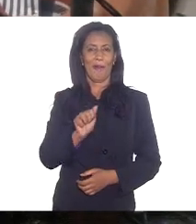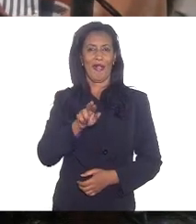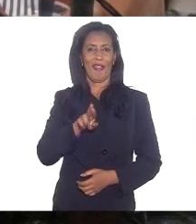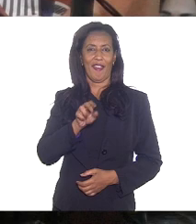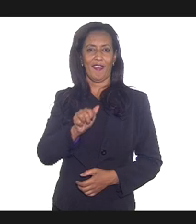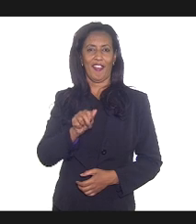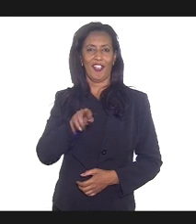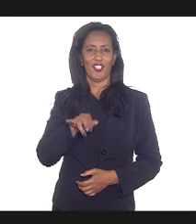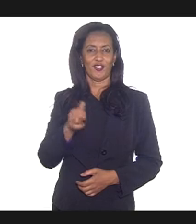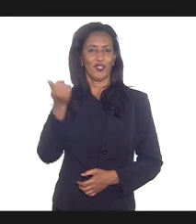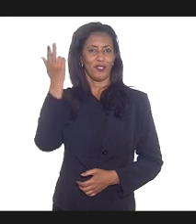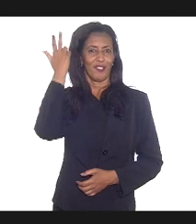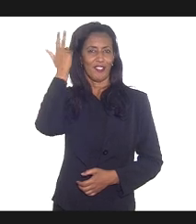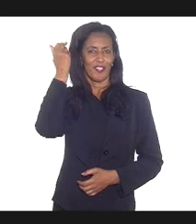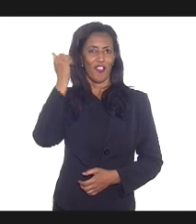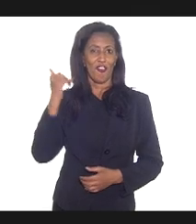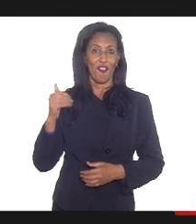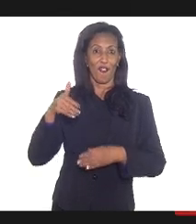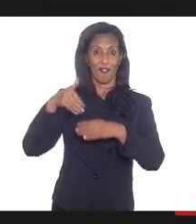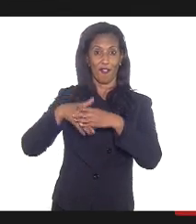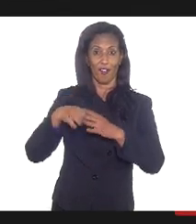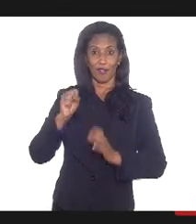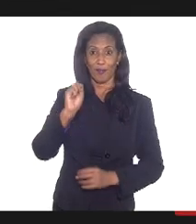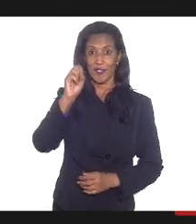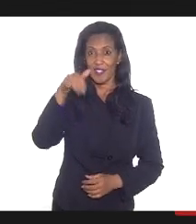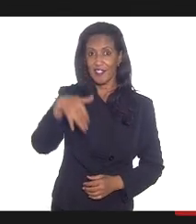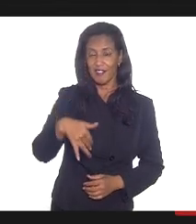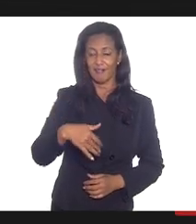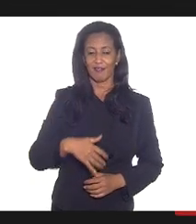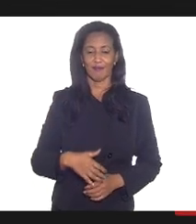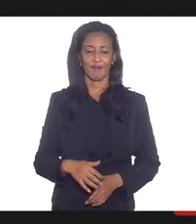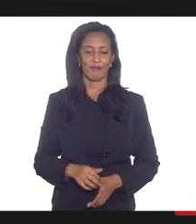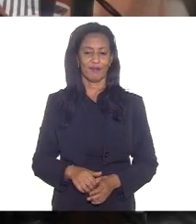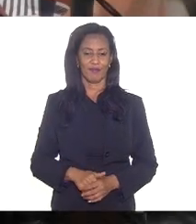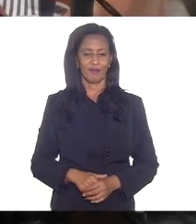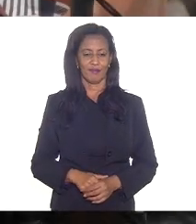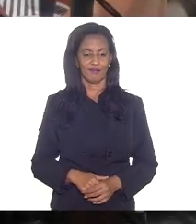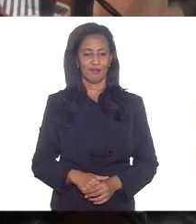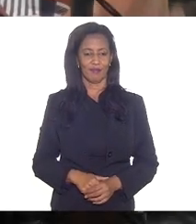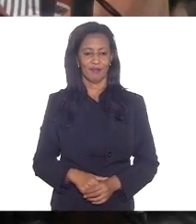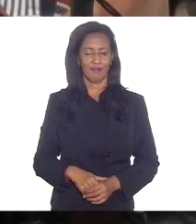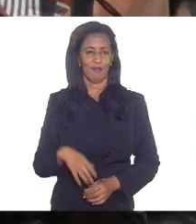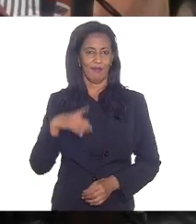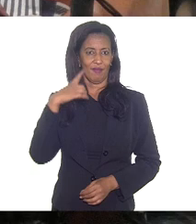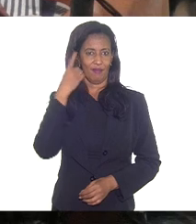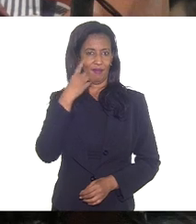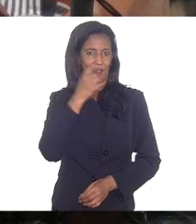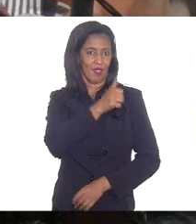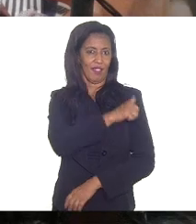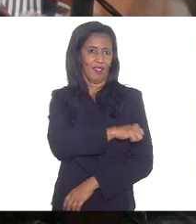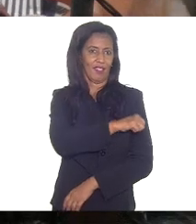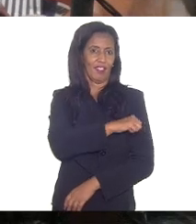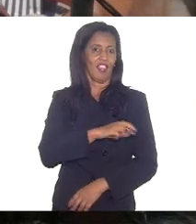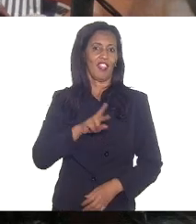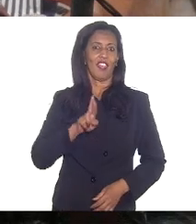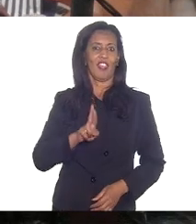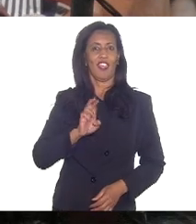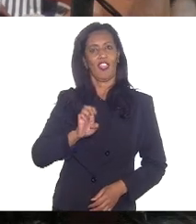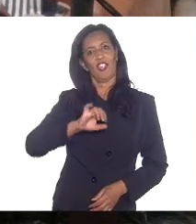Coelho. Voto sim, presidente. Nossa querida deputada enfermeira Rejane.